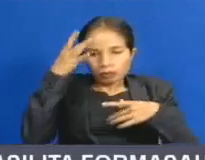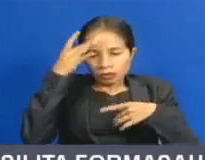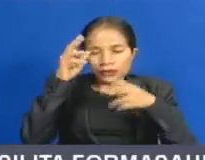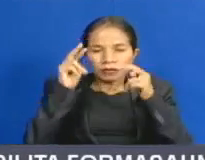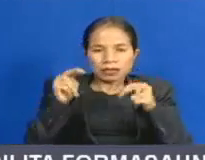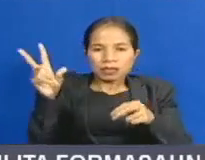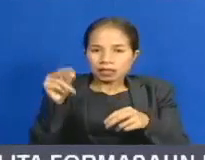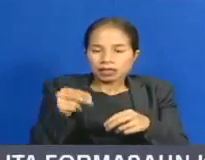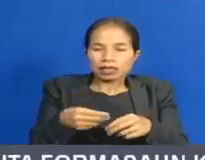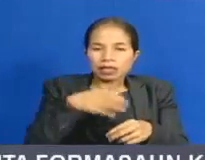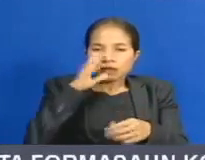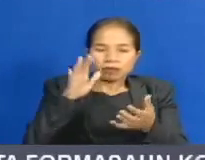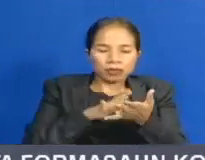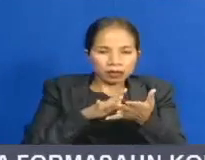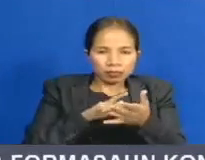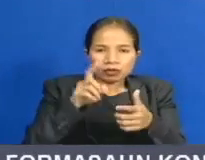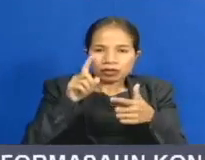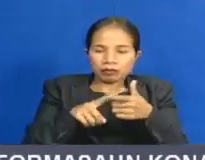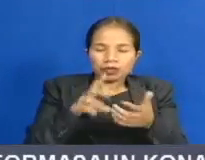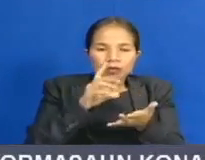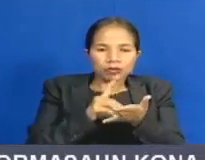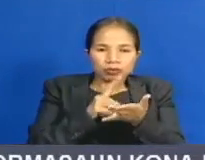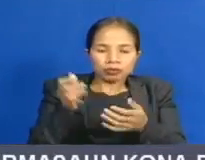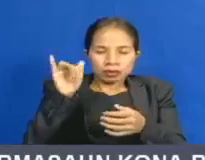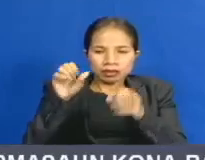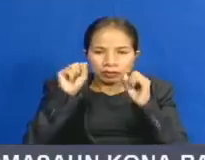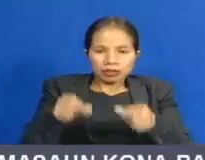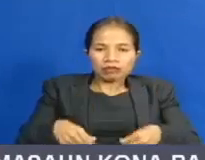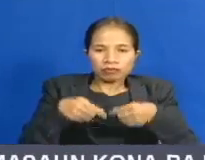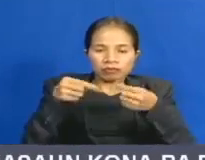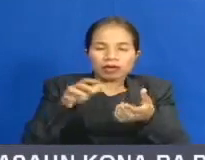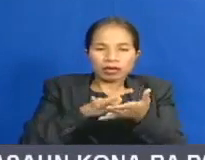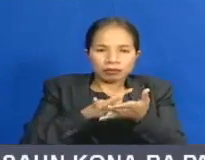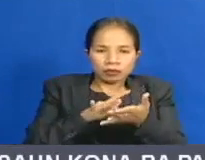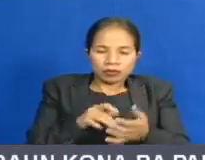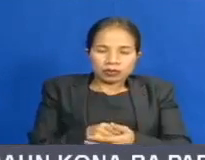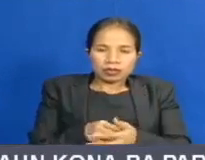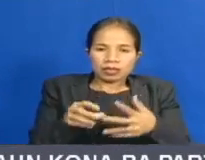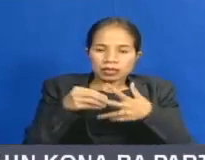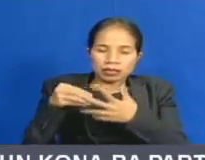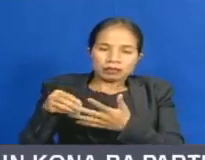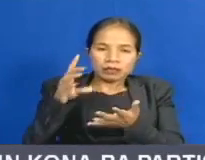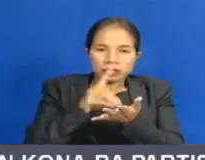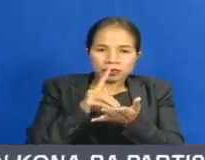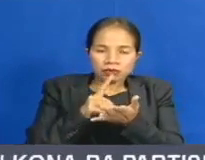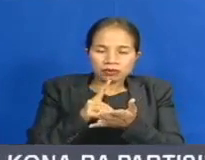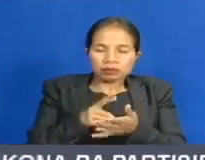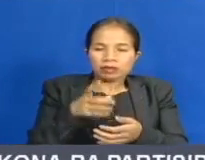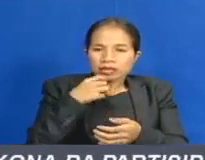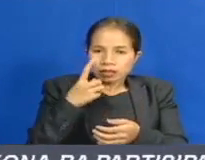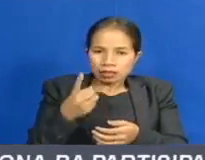kalai, konsumo antibiótico, hafoy Dr. Sila Belfor receita. Especialista em medicina interna me